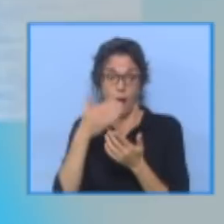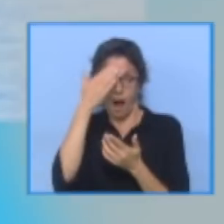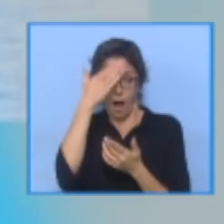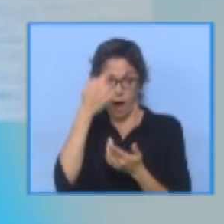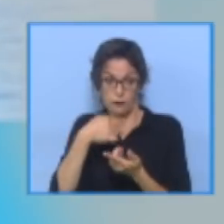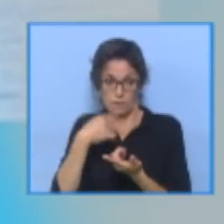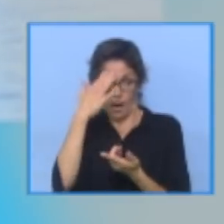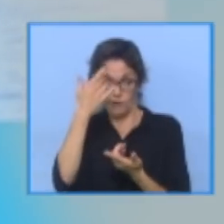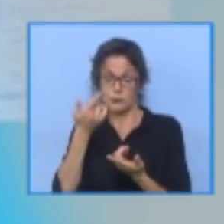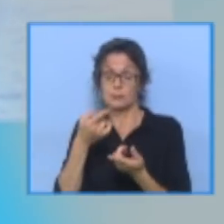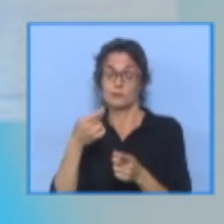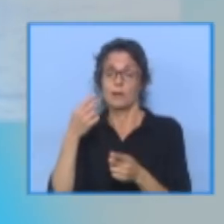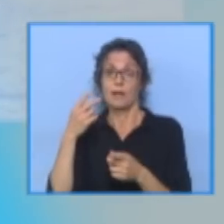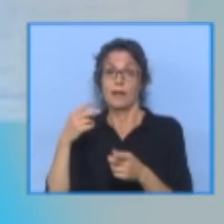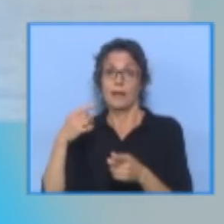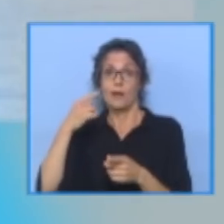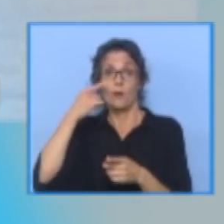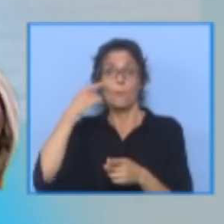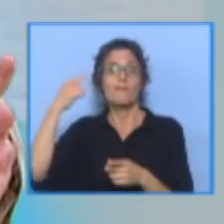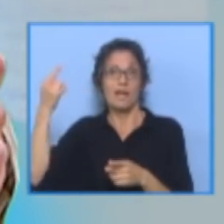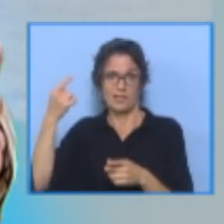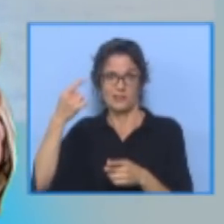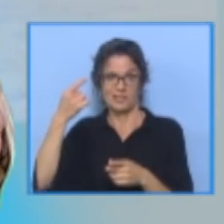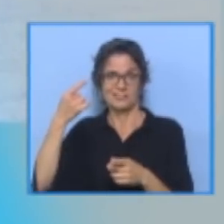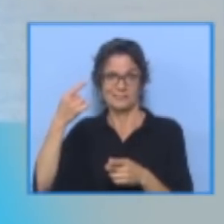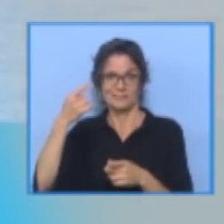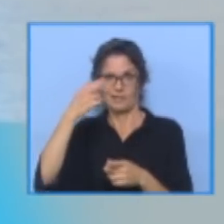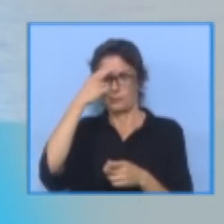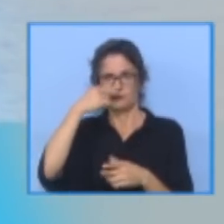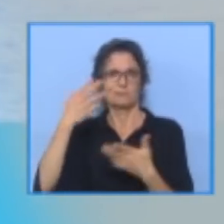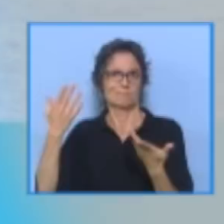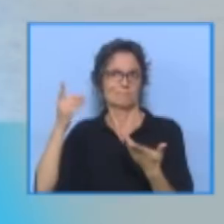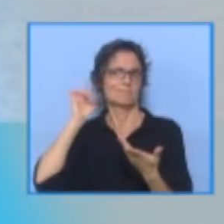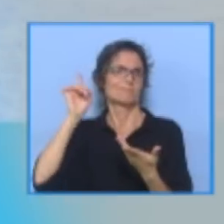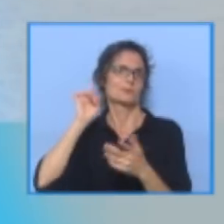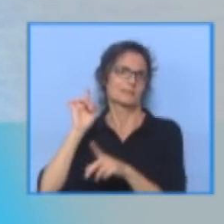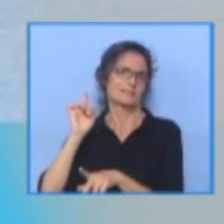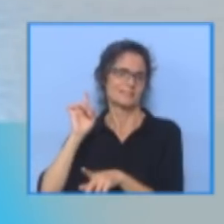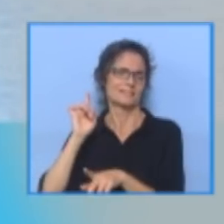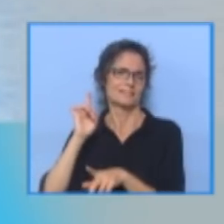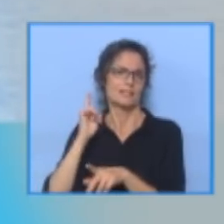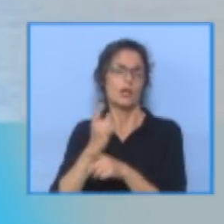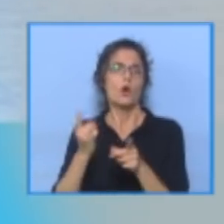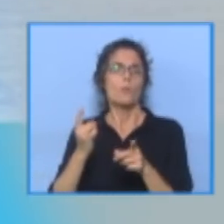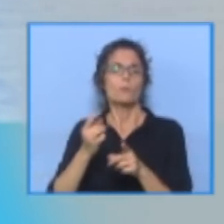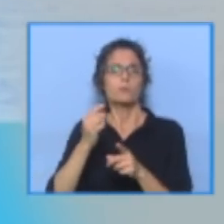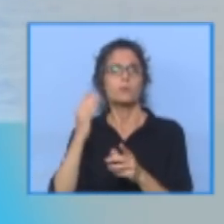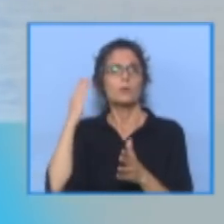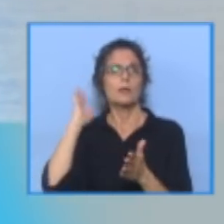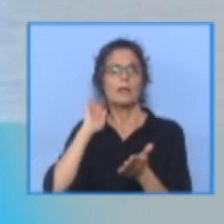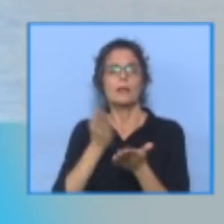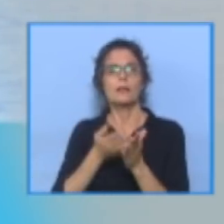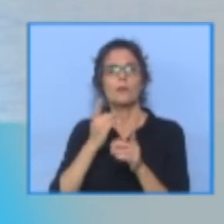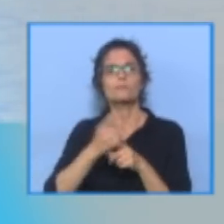visita histórica. Histórica, já referimos, porque passado 20 anos após a primeira visita de um Papa a um país ortodoxo, que foi